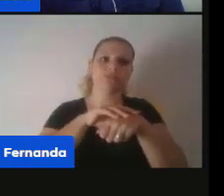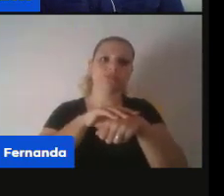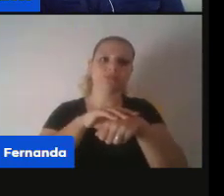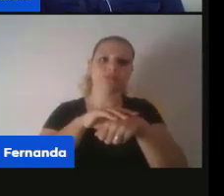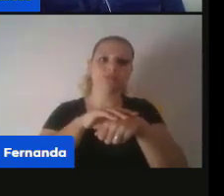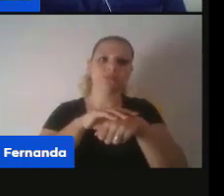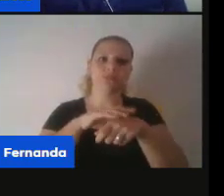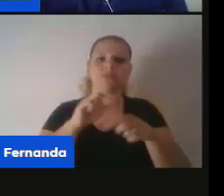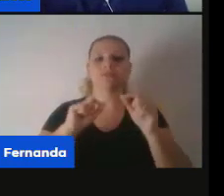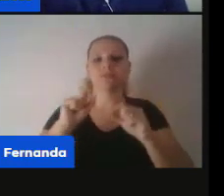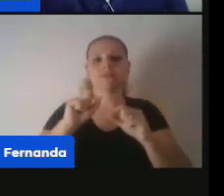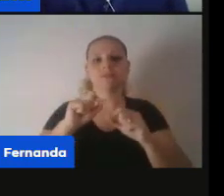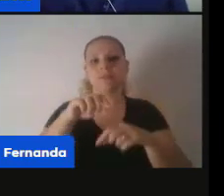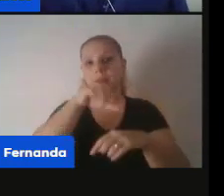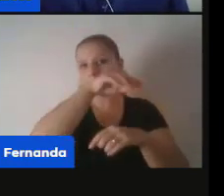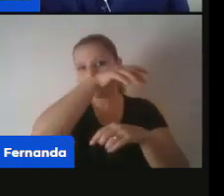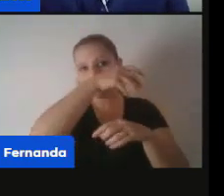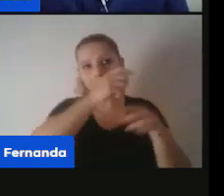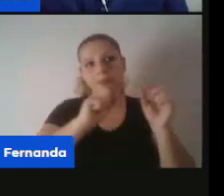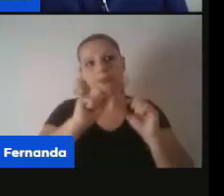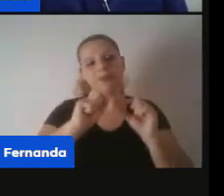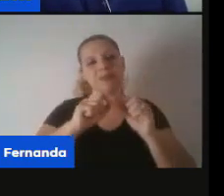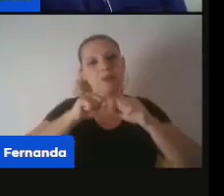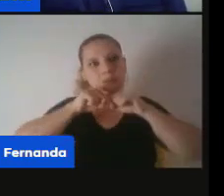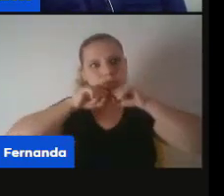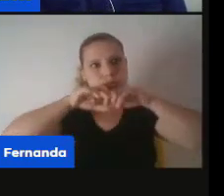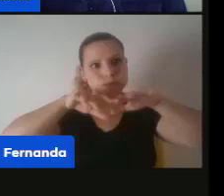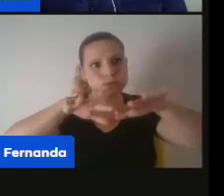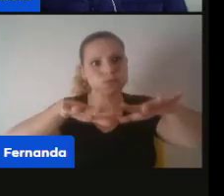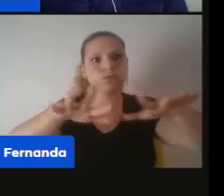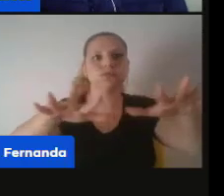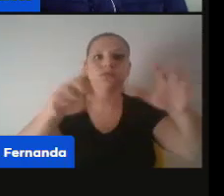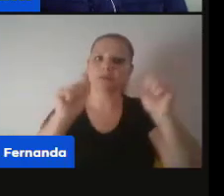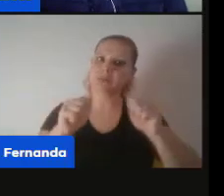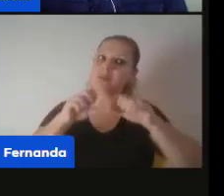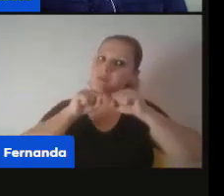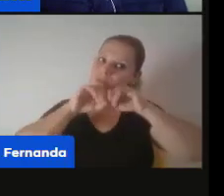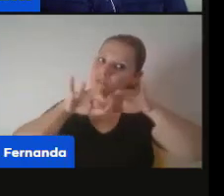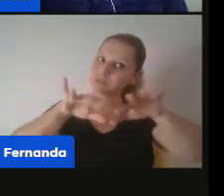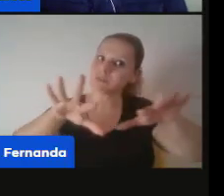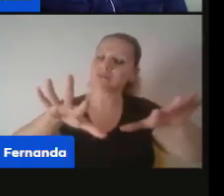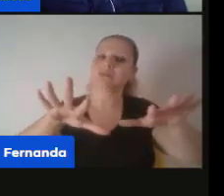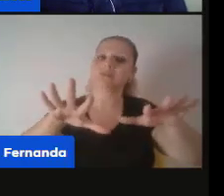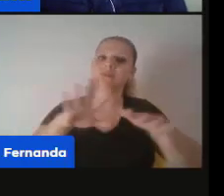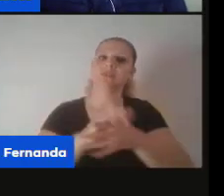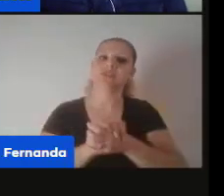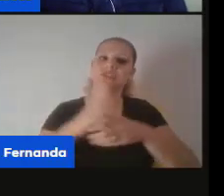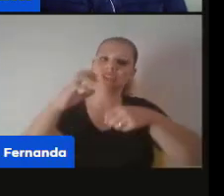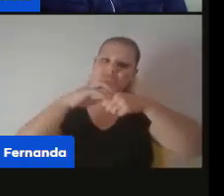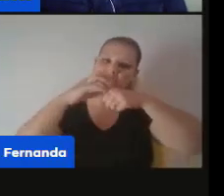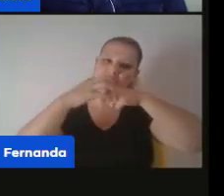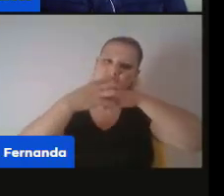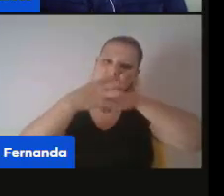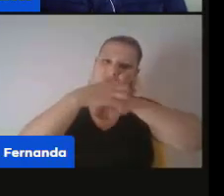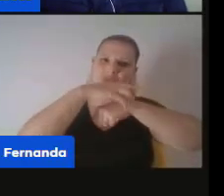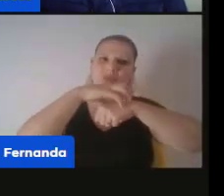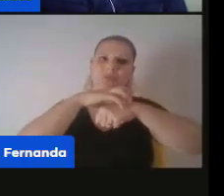já citamos, que eventualmente a gente pode vir a ter uma epidemia dessa arbovirose chikungunya aqui na